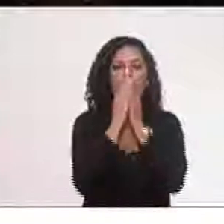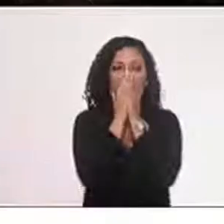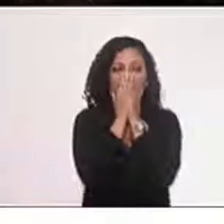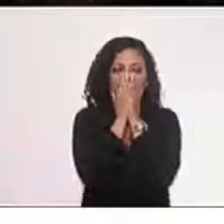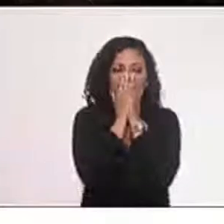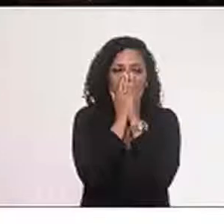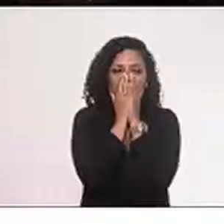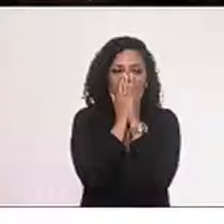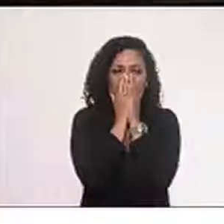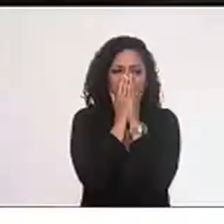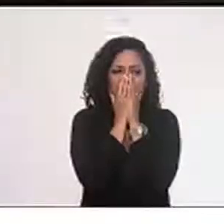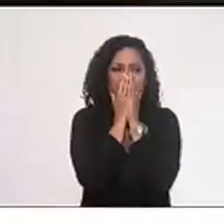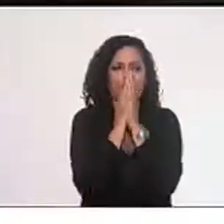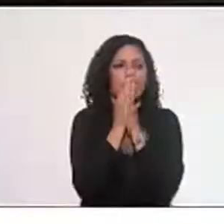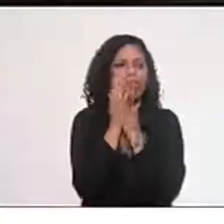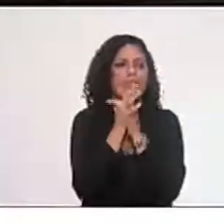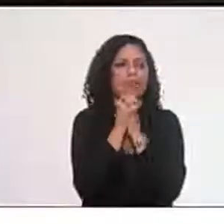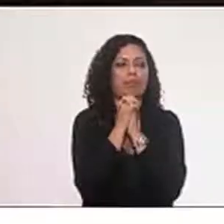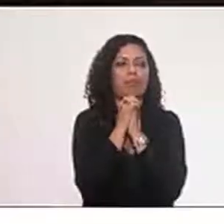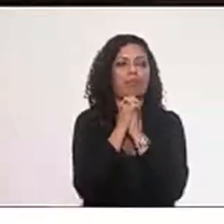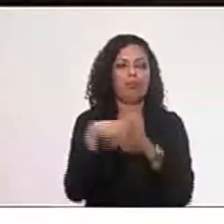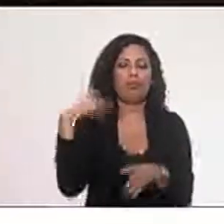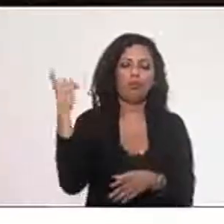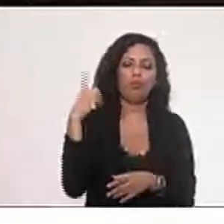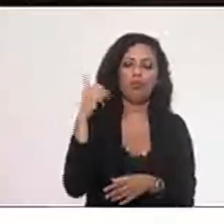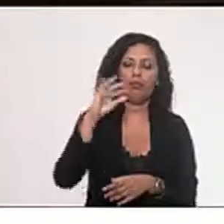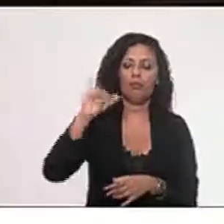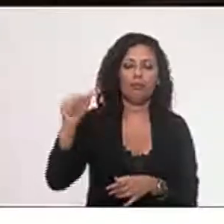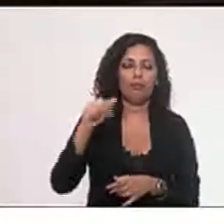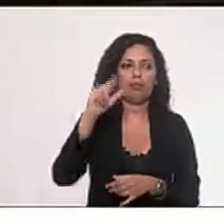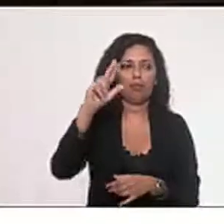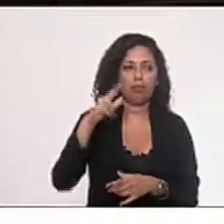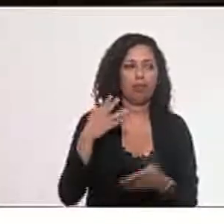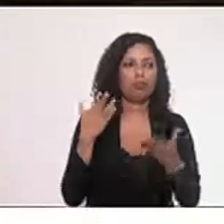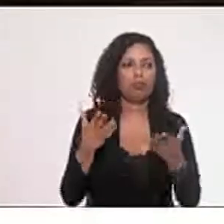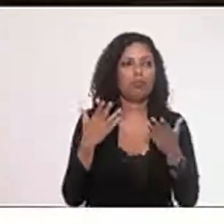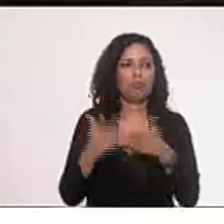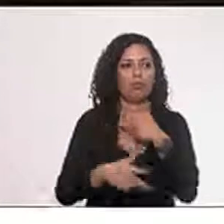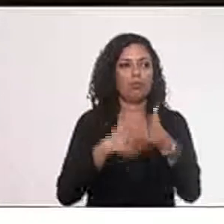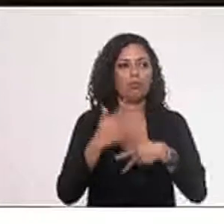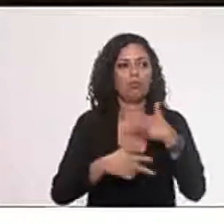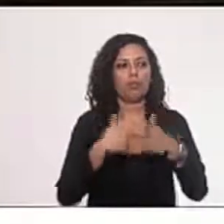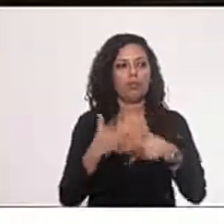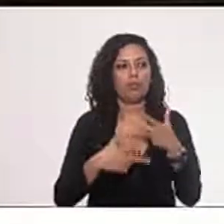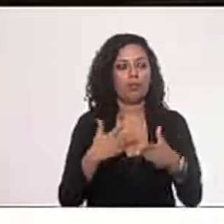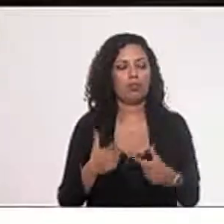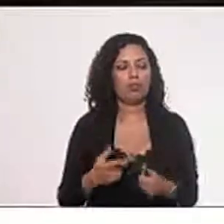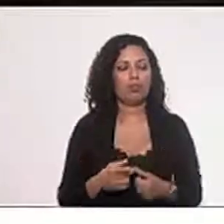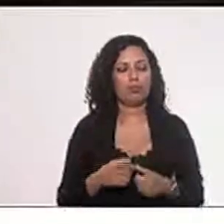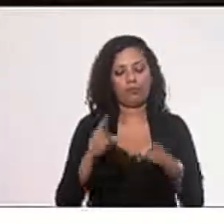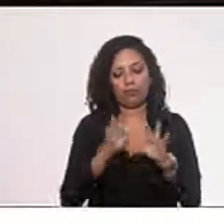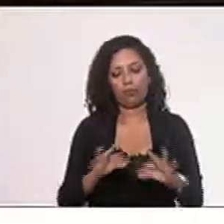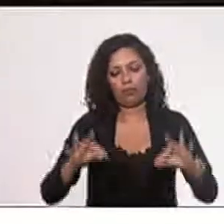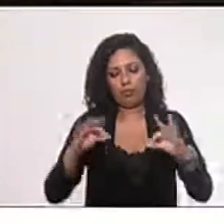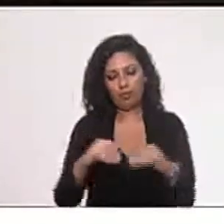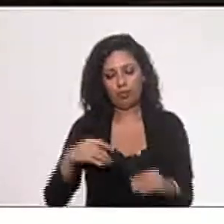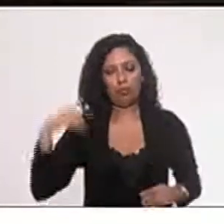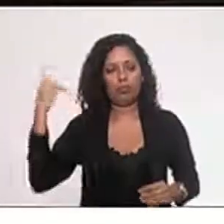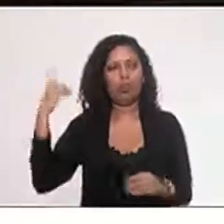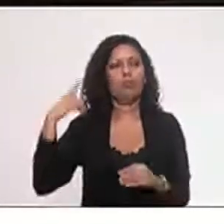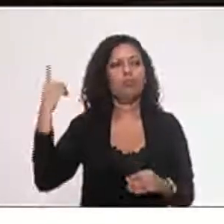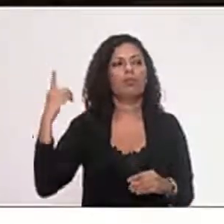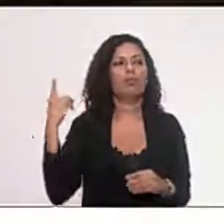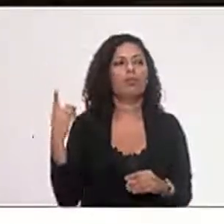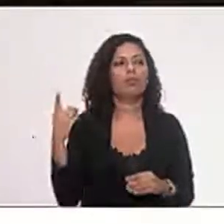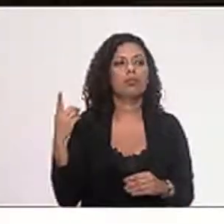a deputada jô no expediente final gostaria de pronunciar senhoras deputadas senhores deputados